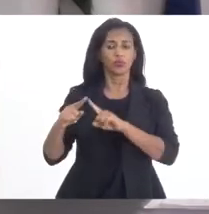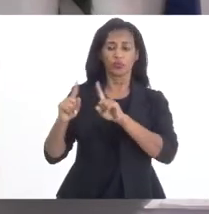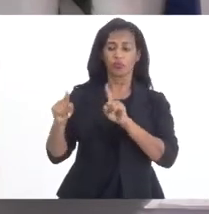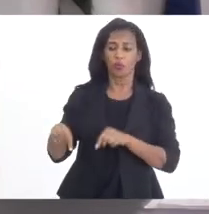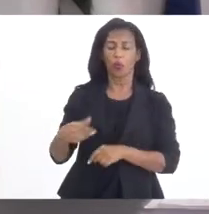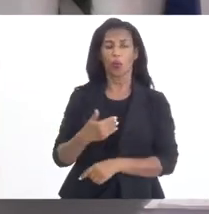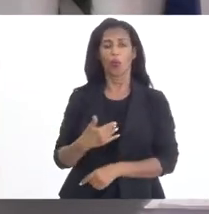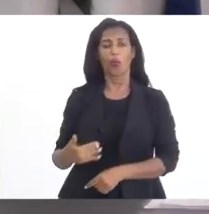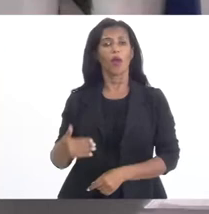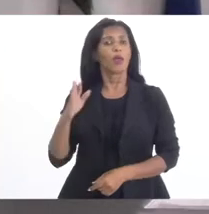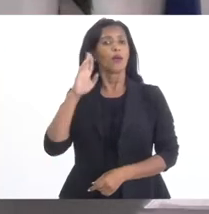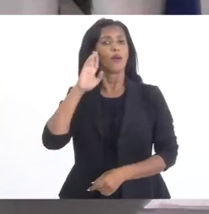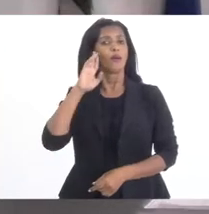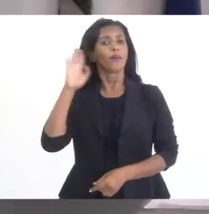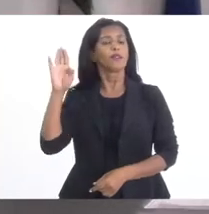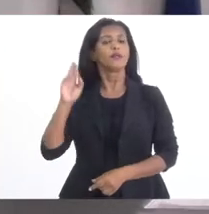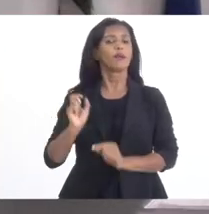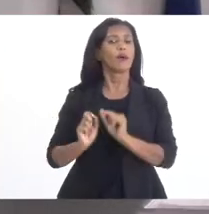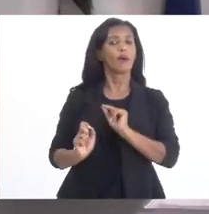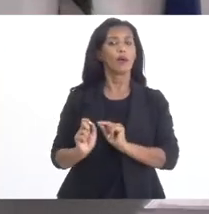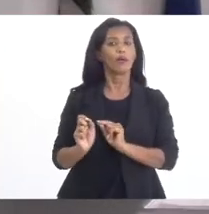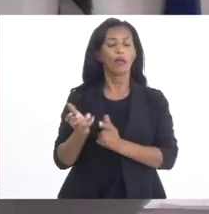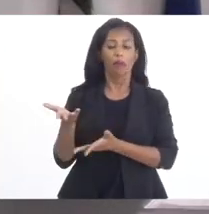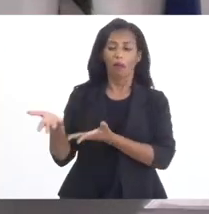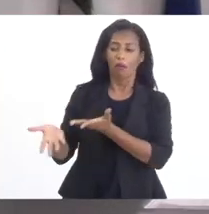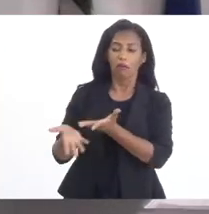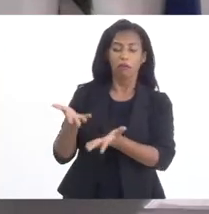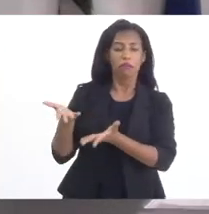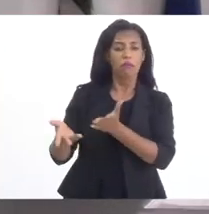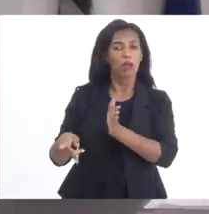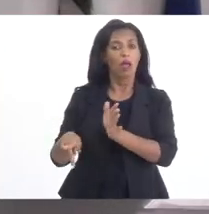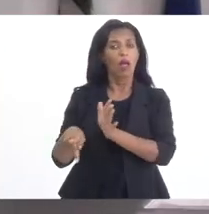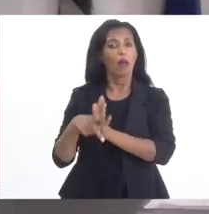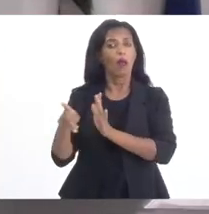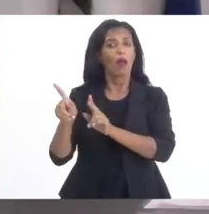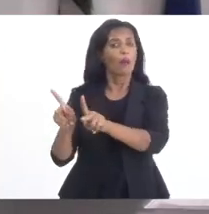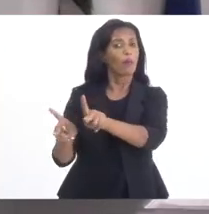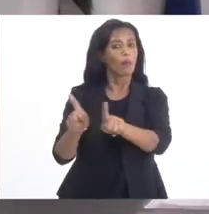principal dever do servidor público é servir ao público.